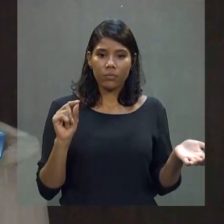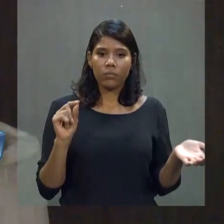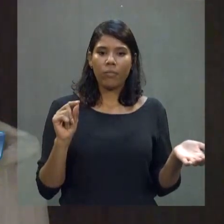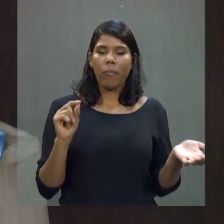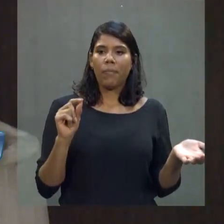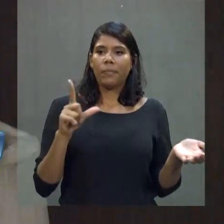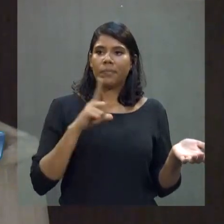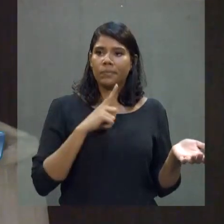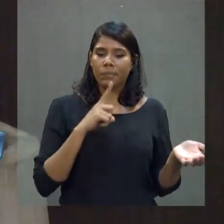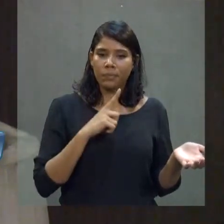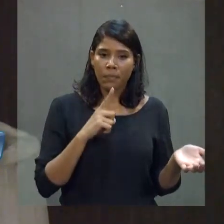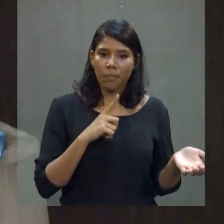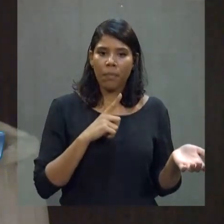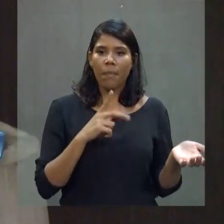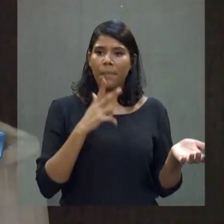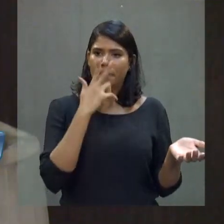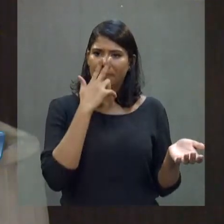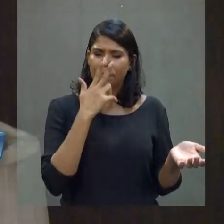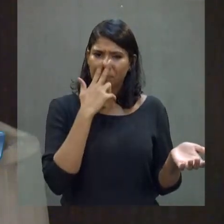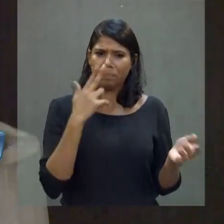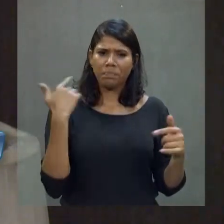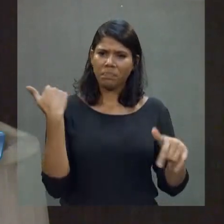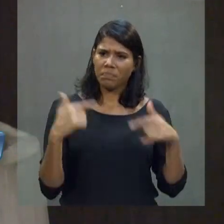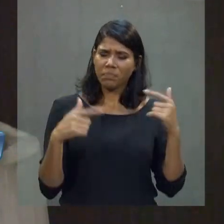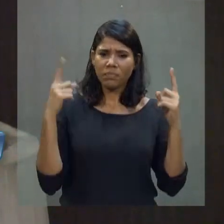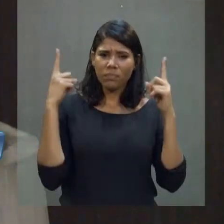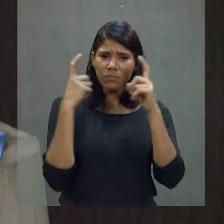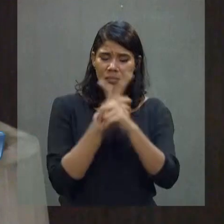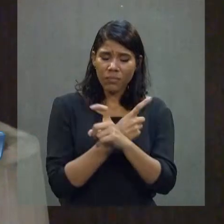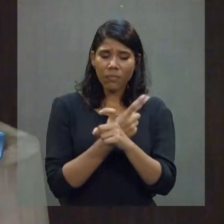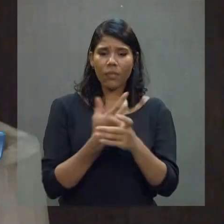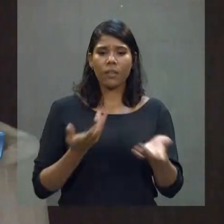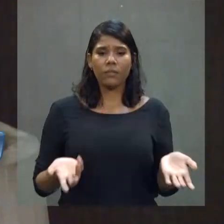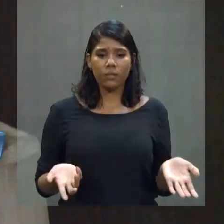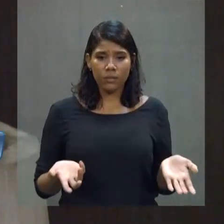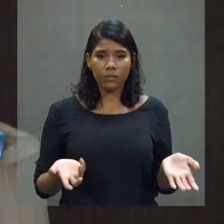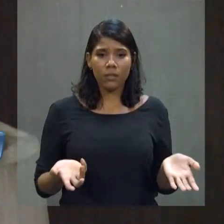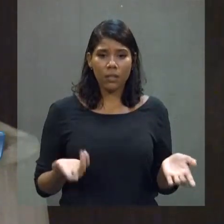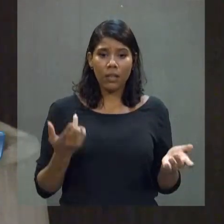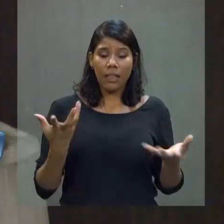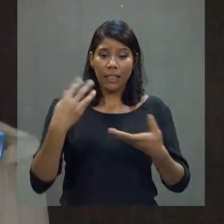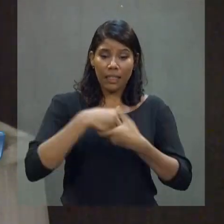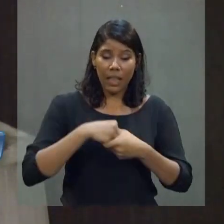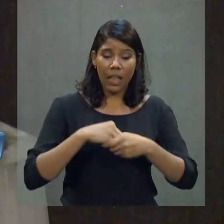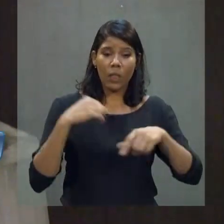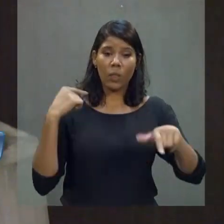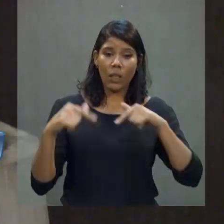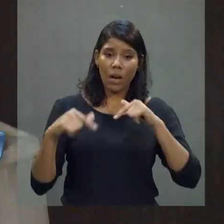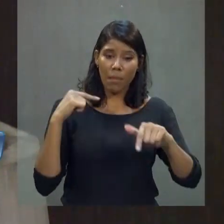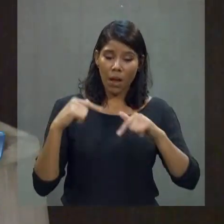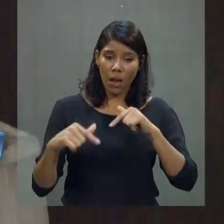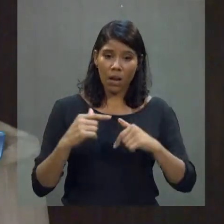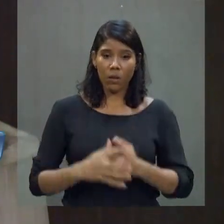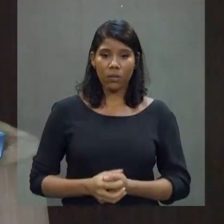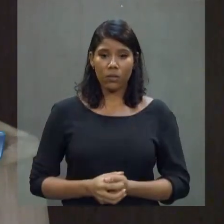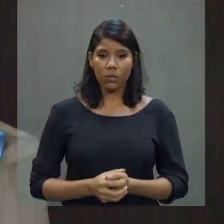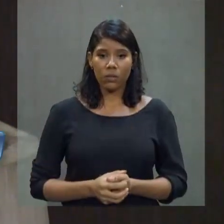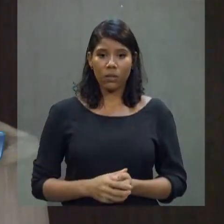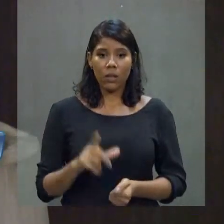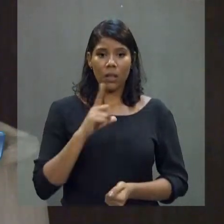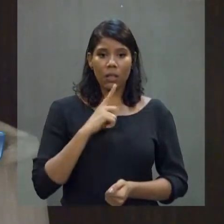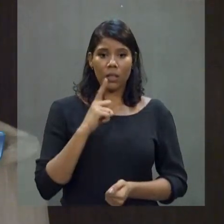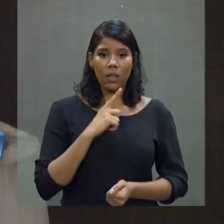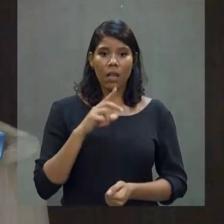repressão, militarização das unidades de trabalho, de pronto, como houve